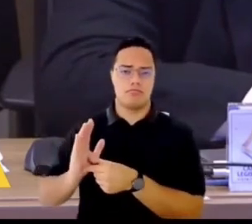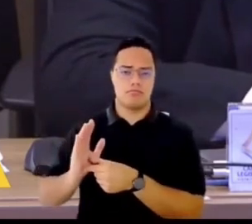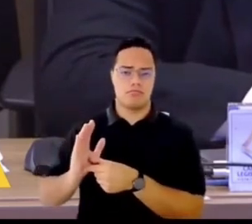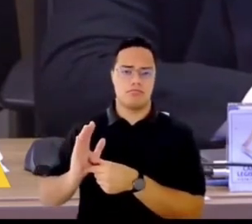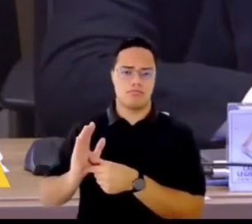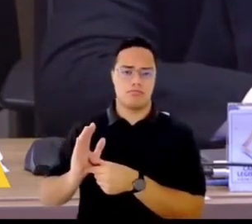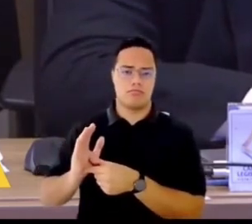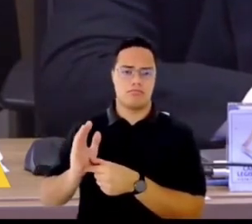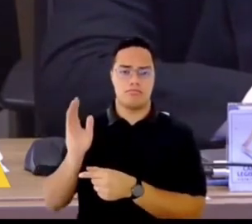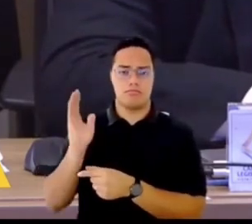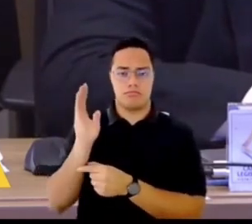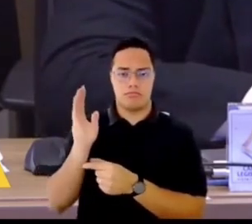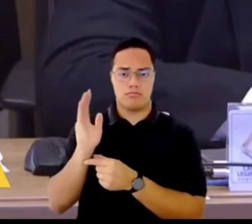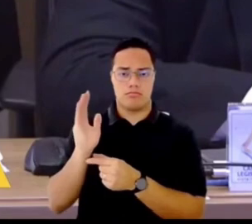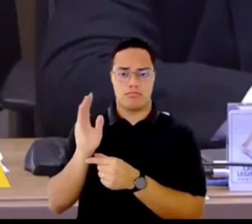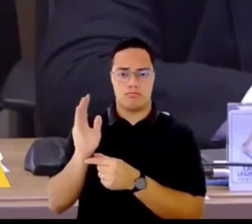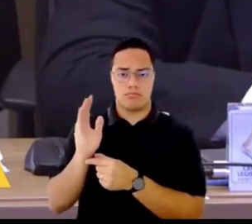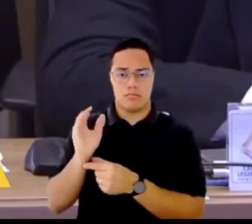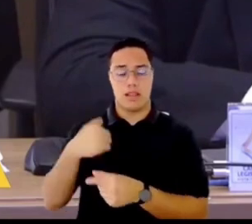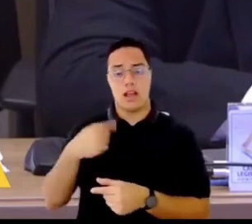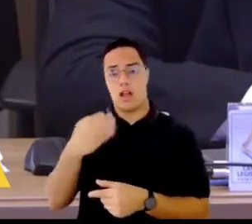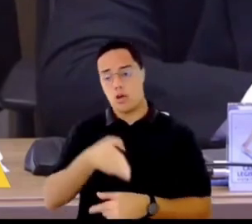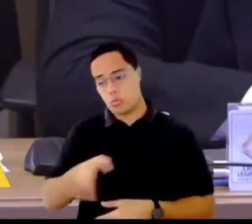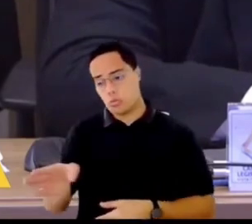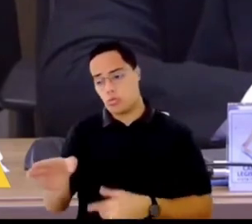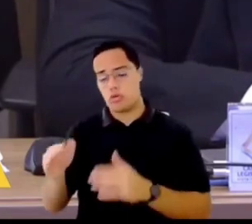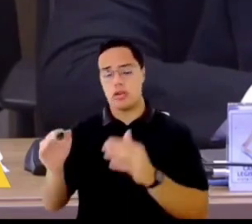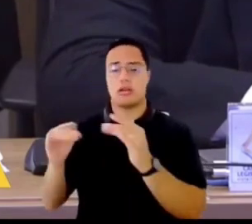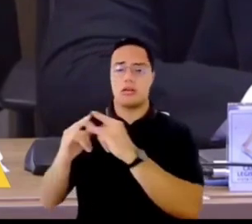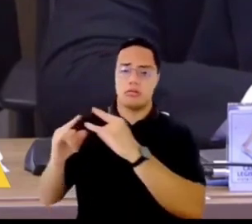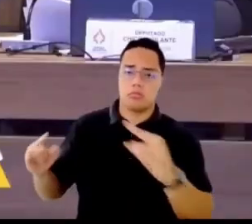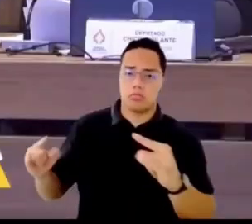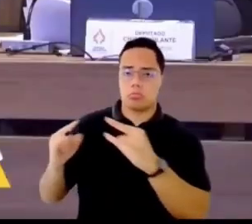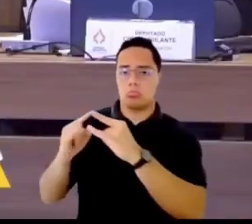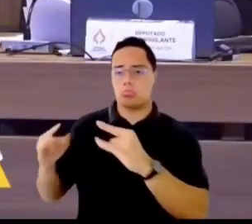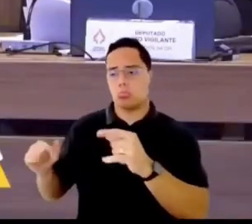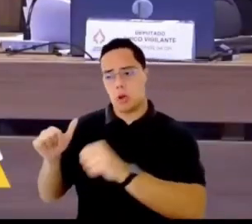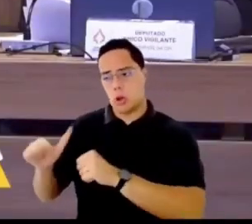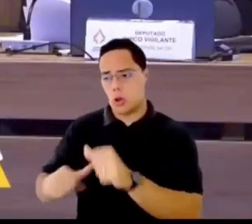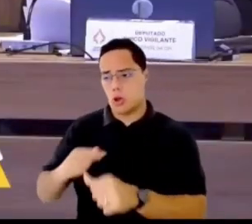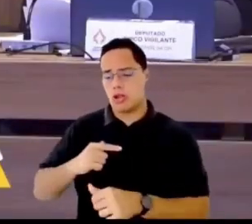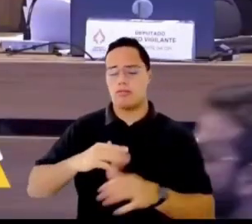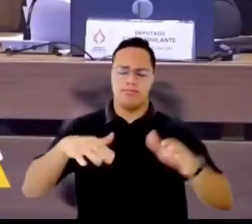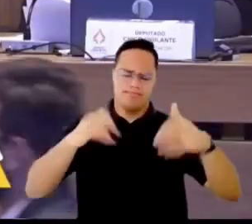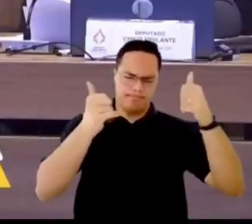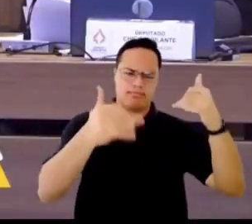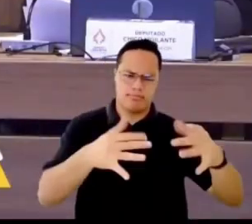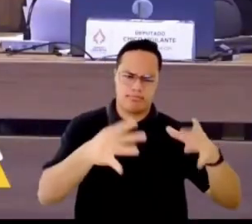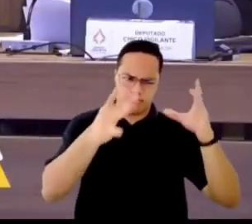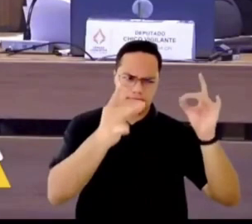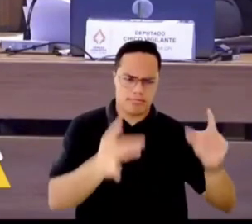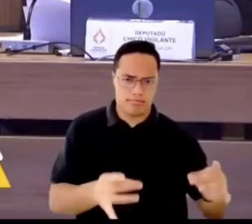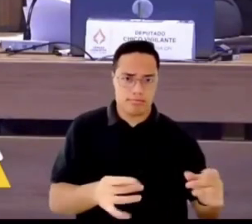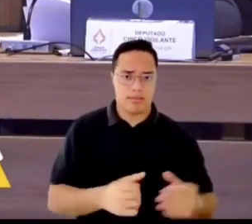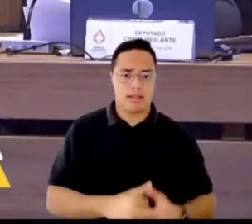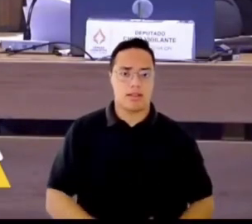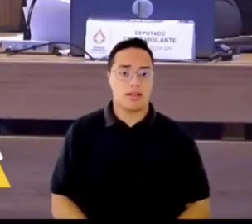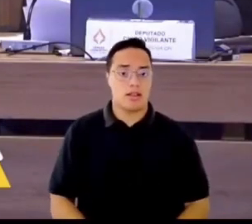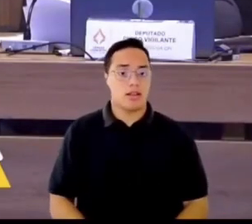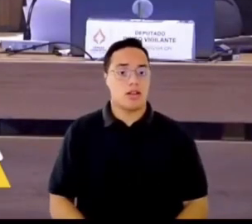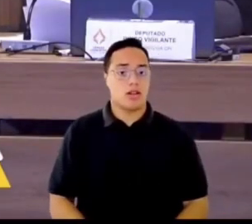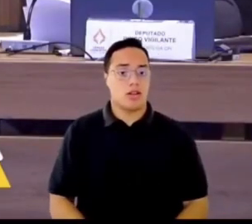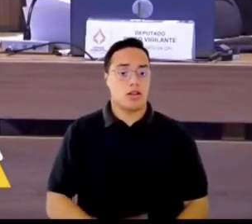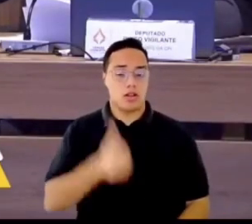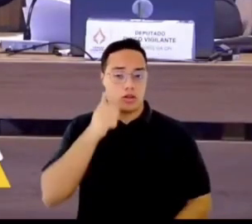para ver se tinha alguma alteração, se existia alguma pauta. O senhor deixou, vamos explicar direitinho. O senhor deixou a sua esposa no aeroporto, ela